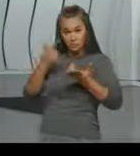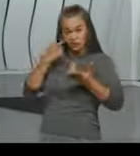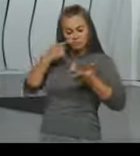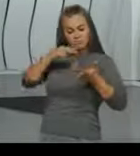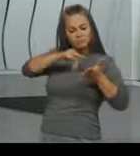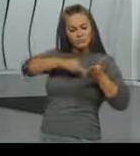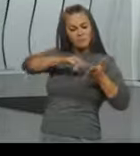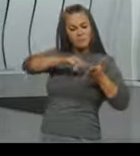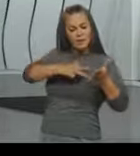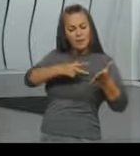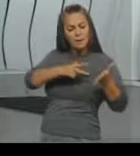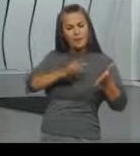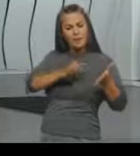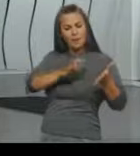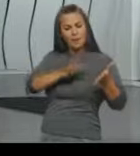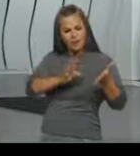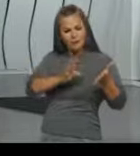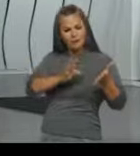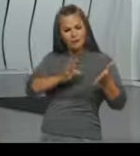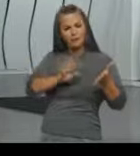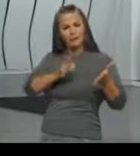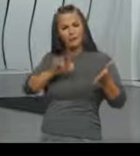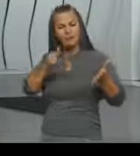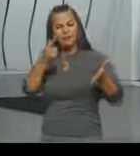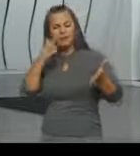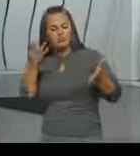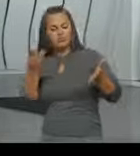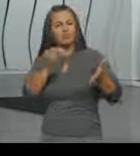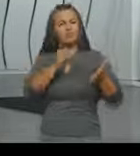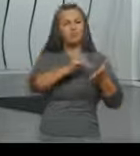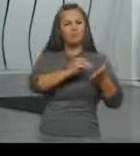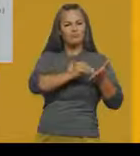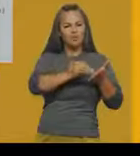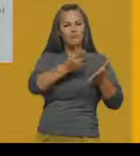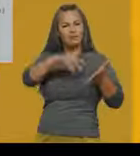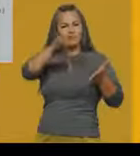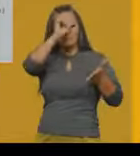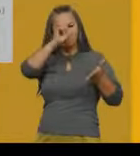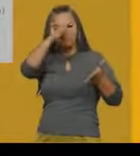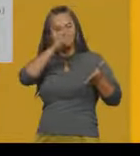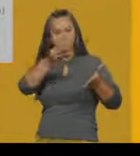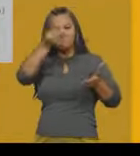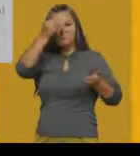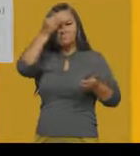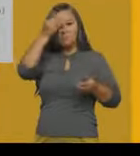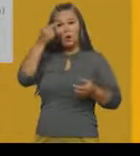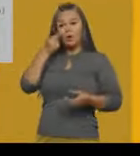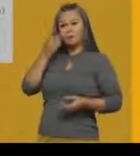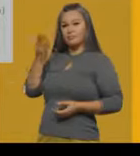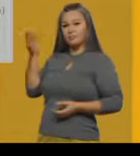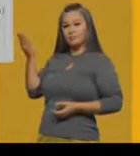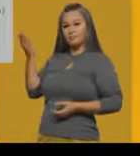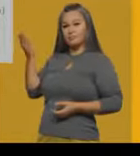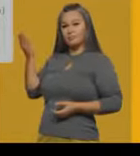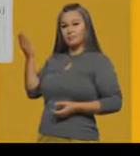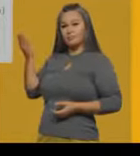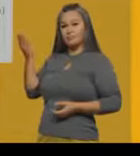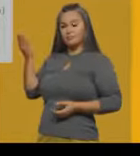algumas coisinhas para conhecimento geral, tá bom? Então, medidas angulares. Em uma circunferência, para cada